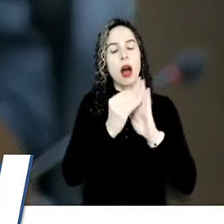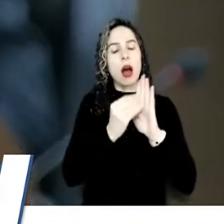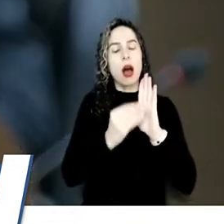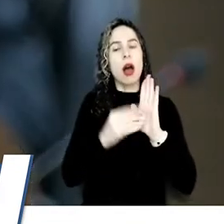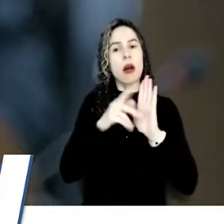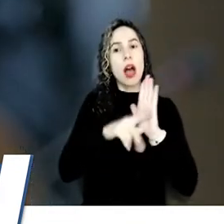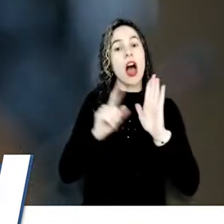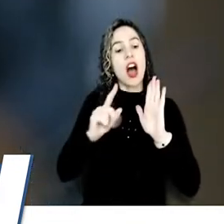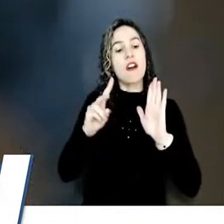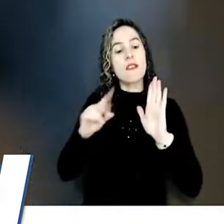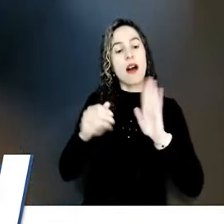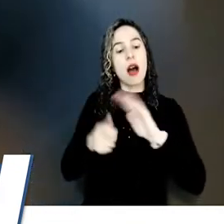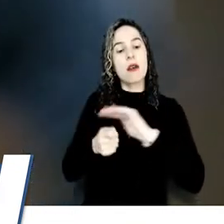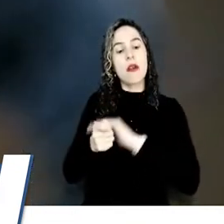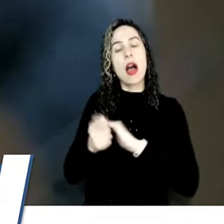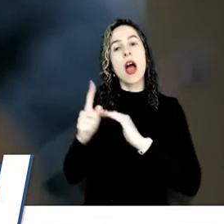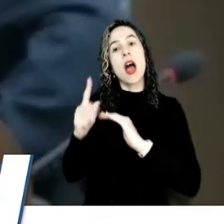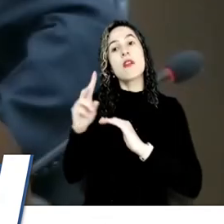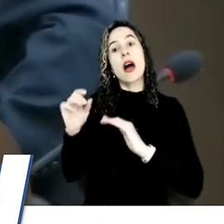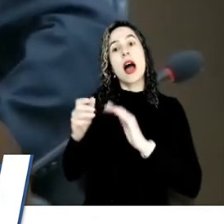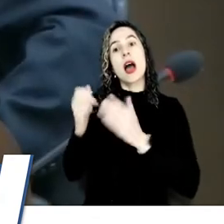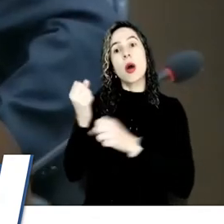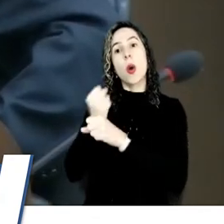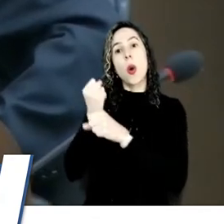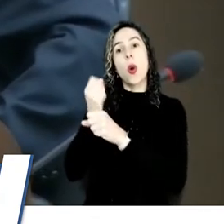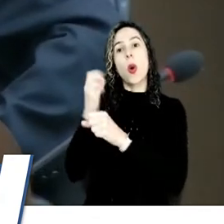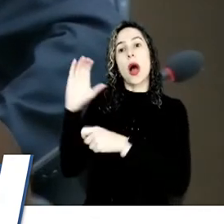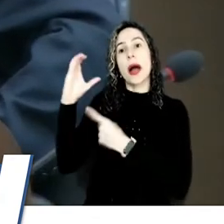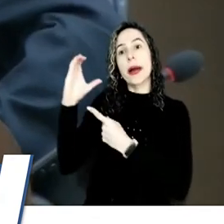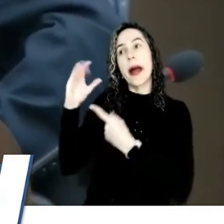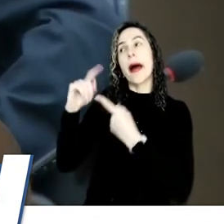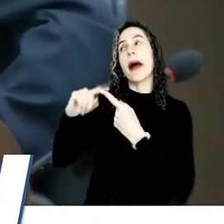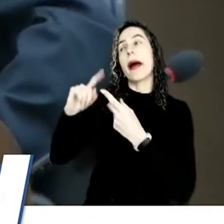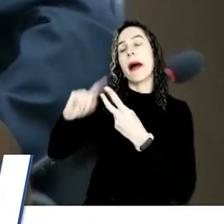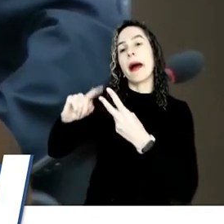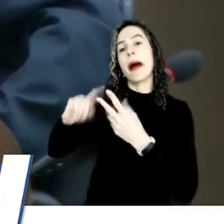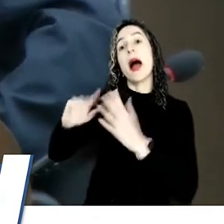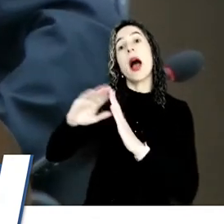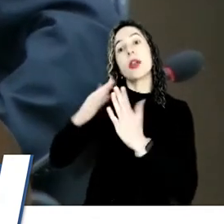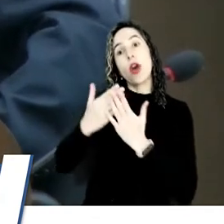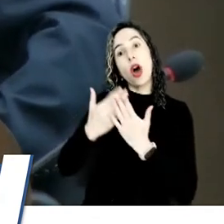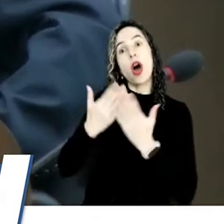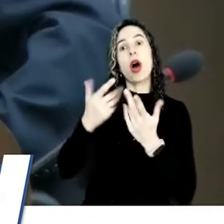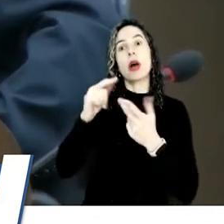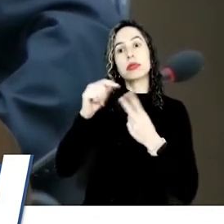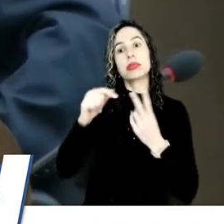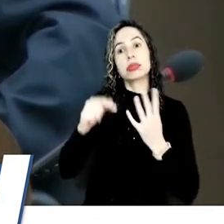fazer investimento? Porque vai construir a creche tal, a escola tal.